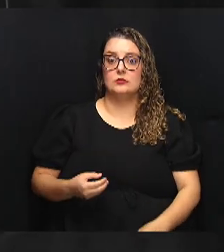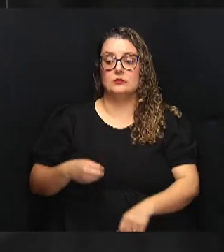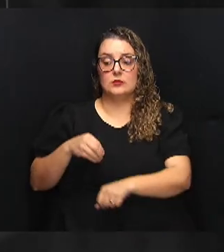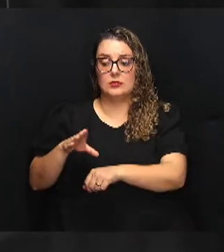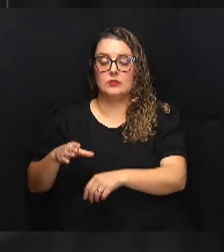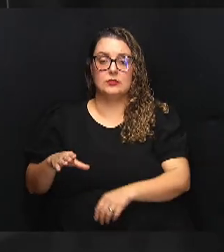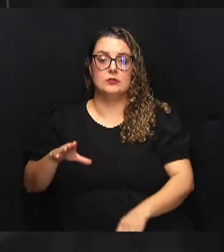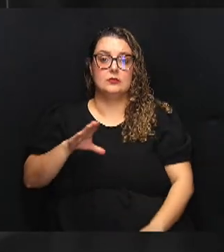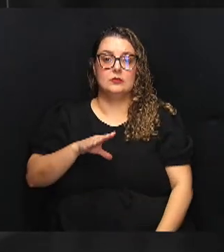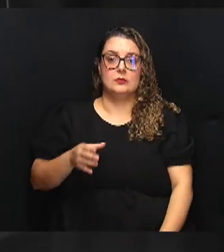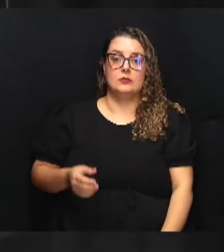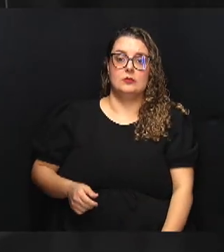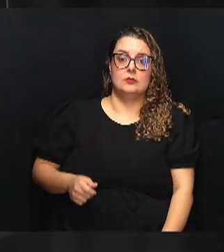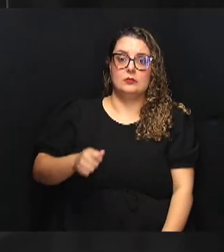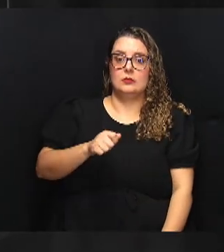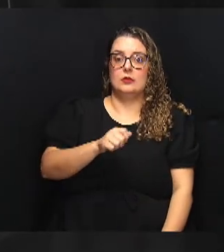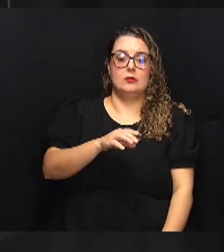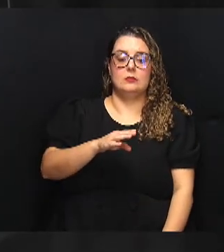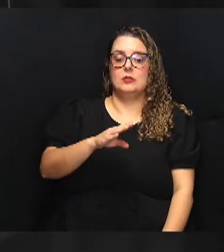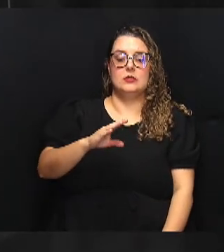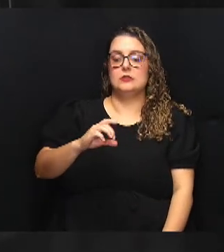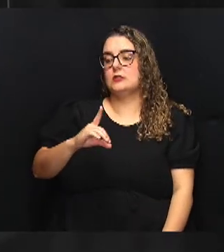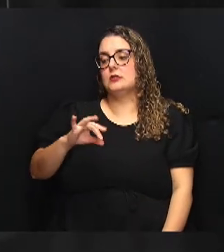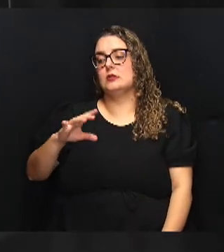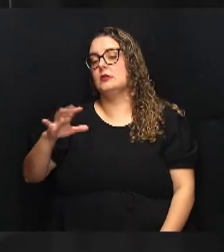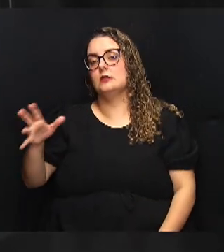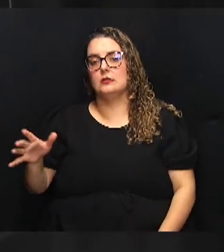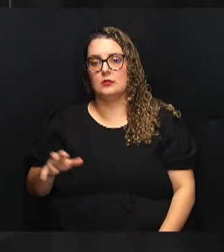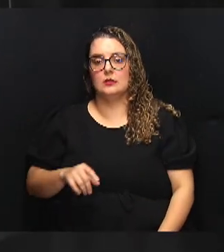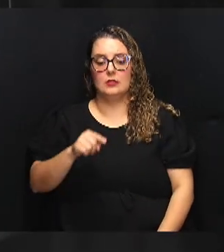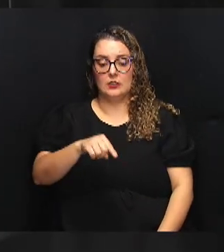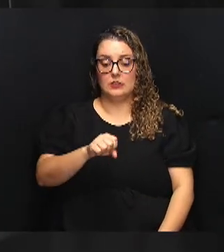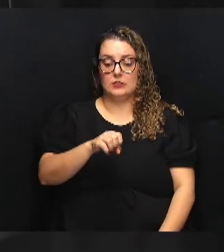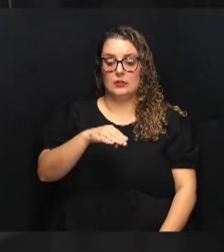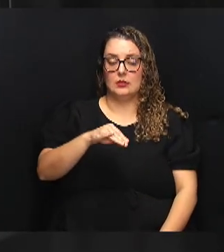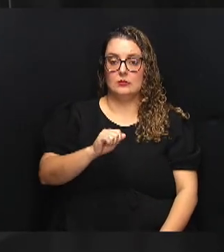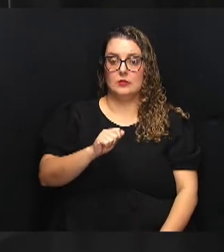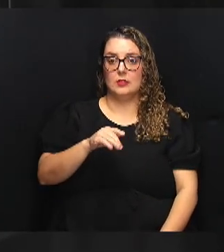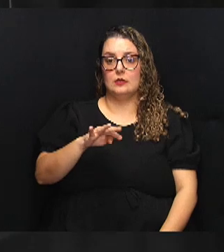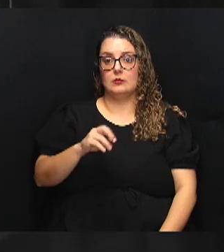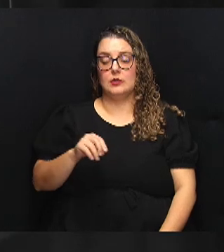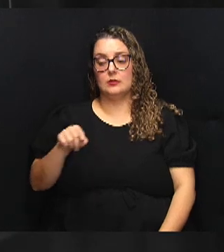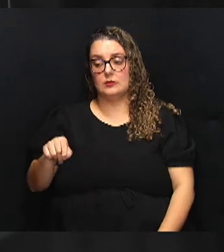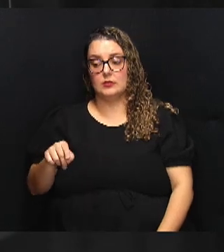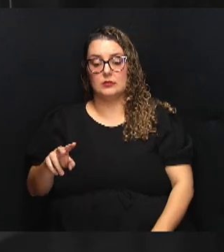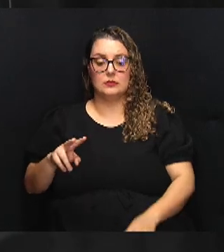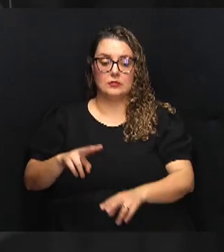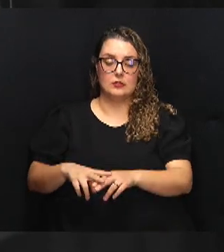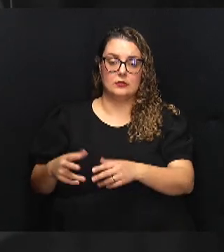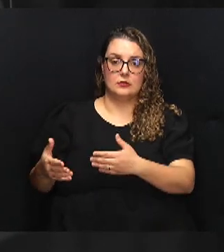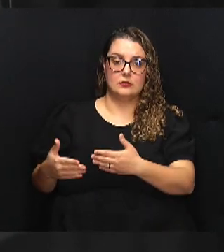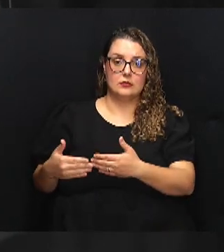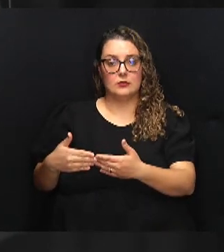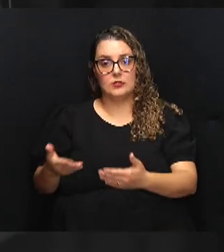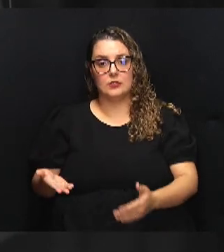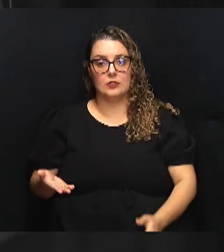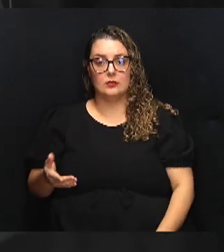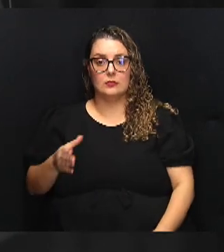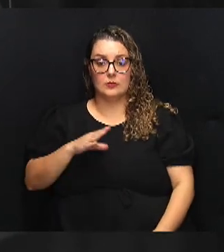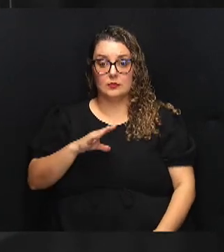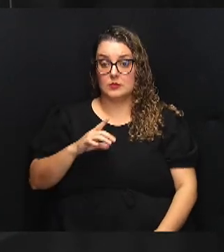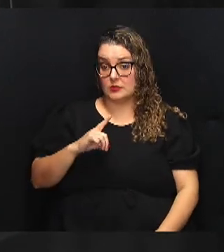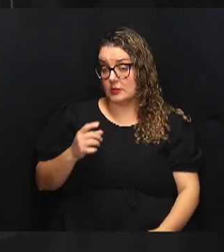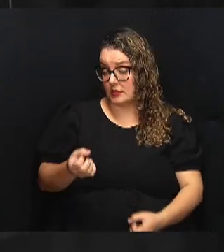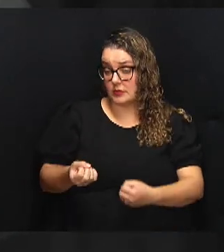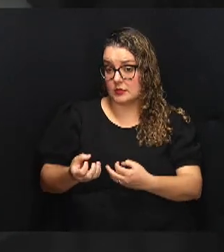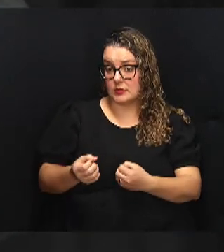saindo A, B, C, D, E, né? Esse está no regime semiaberto, esse está assim. Então, para o município ter essa informação, né?